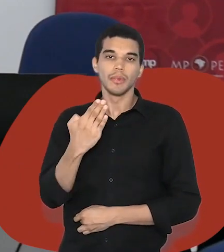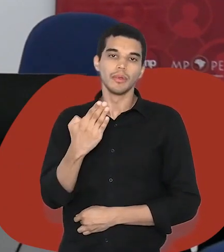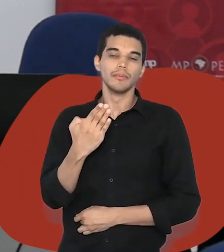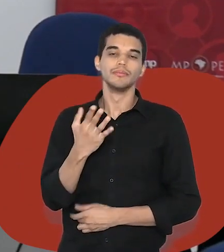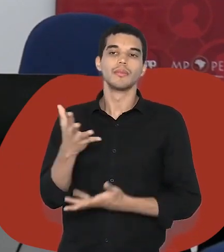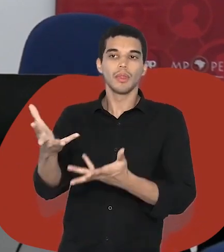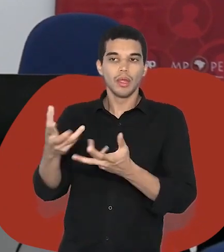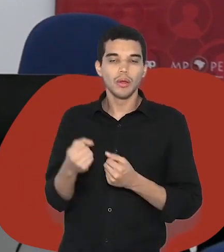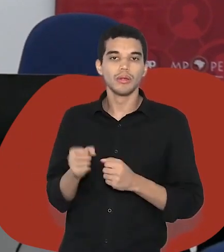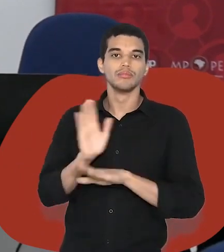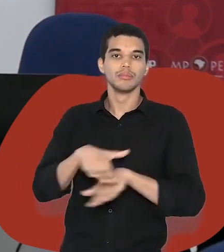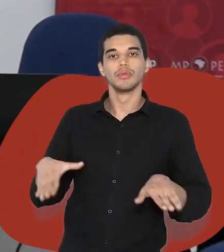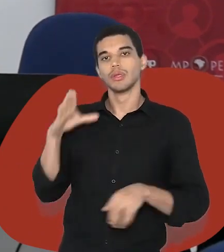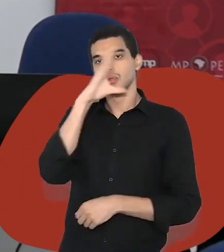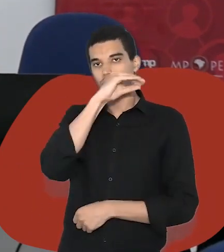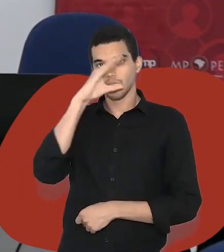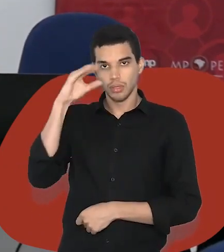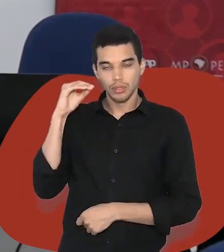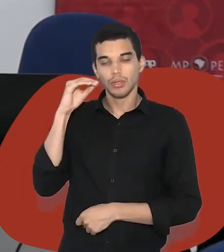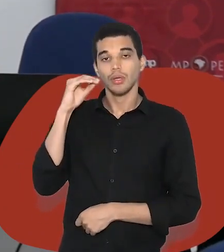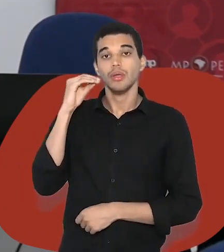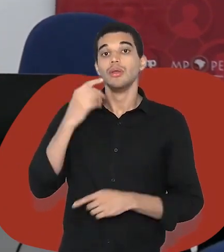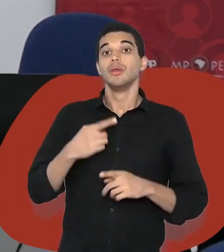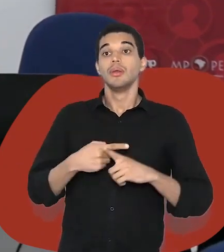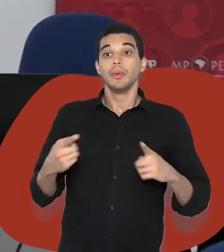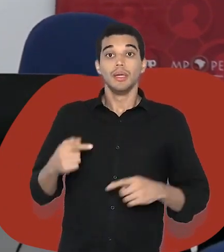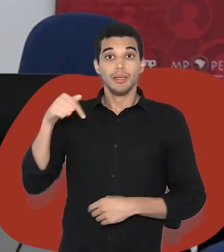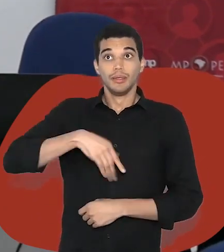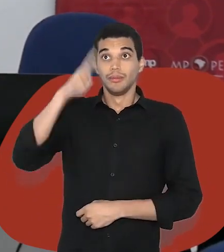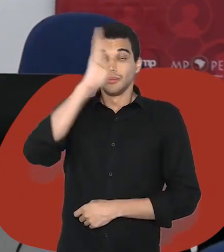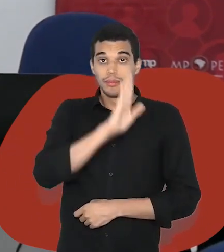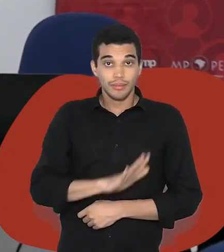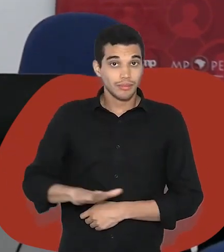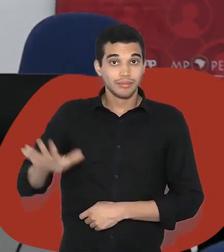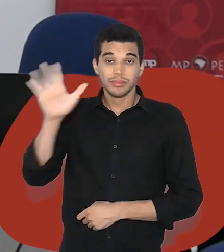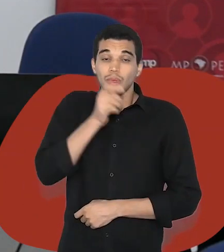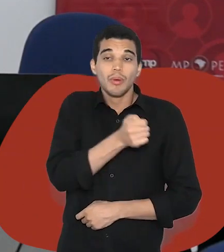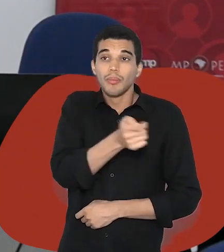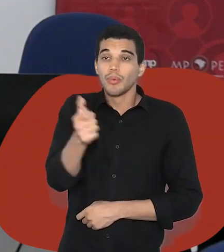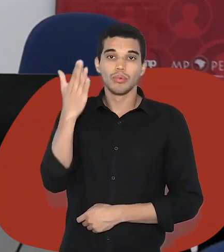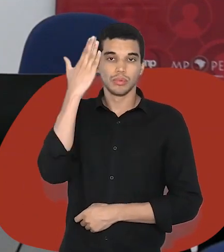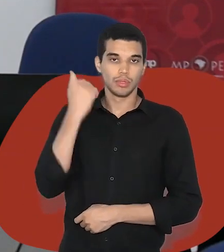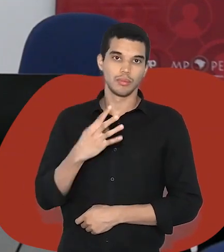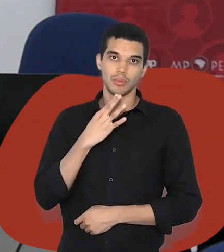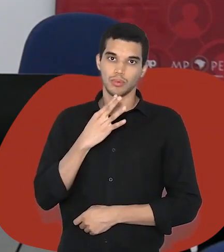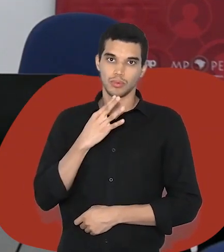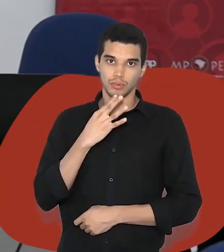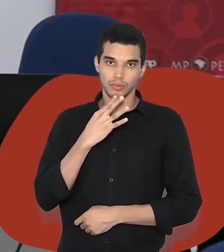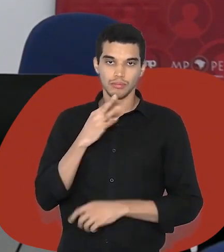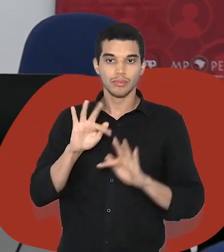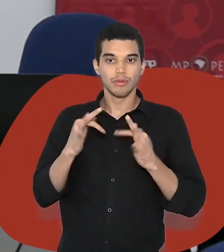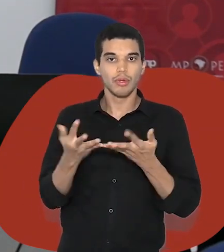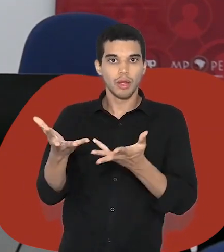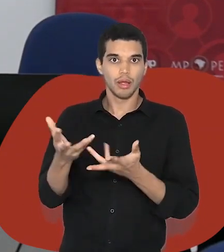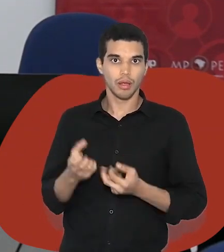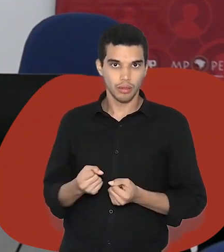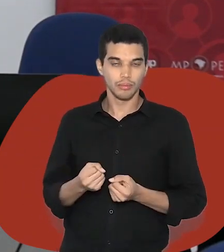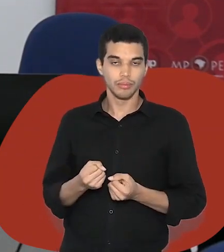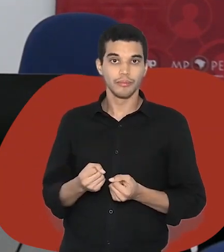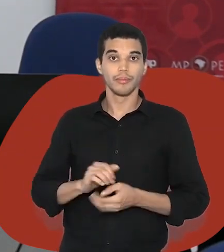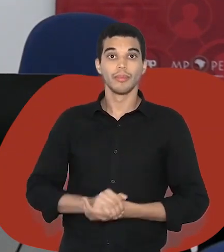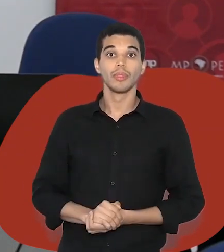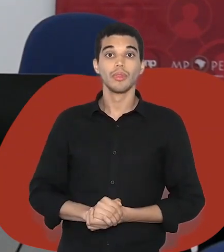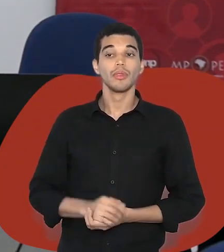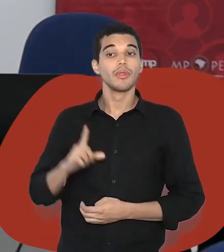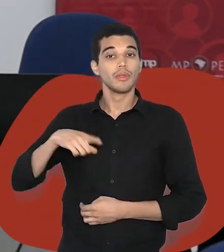de crianças e adolescentes, ele é ainda pouco conhecido no Brasil e menos ainda em Pernambuco. Um estudo recente indica que